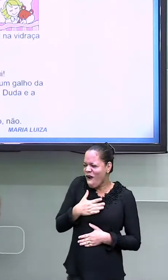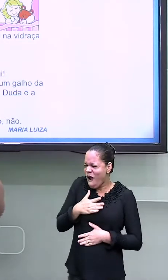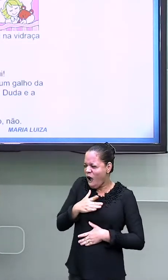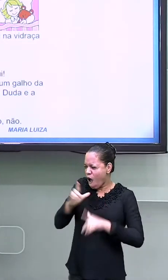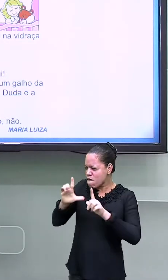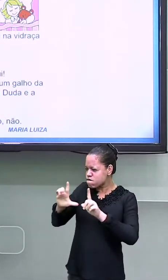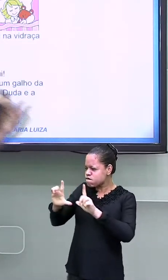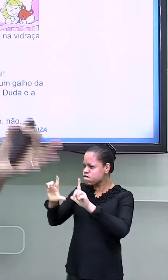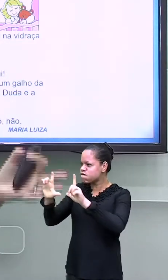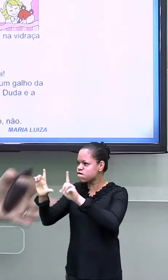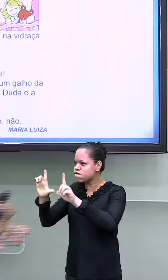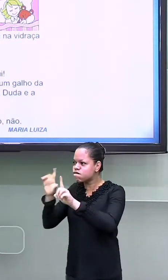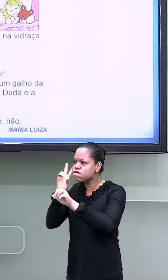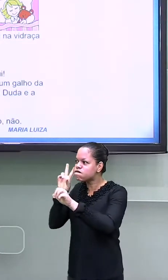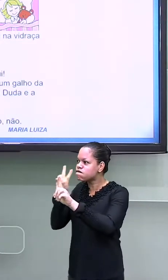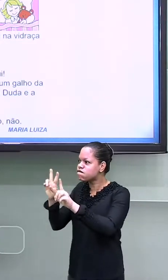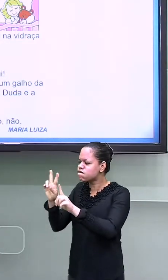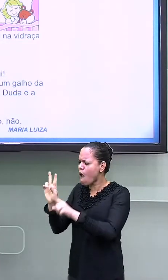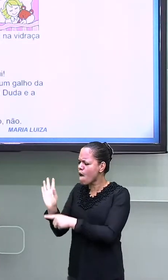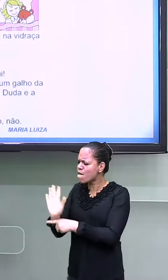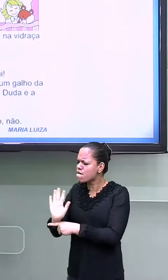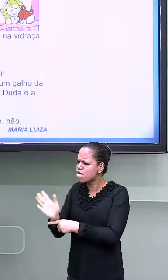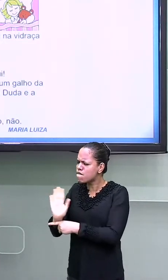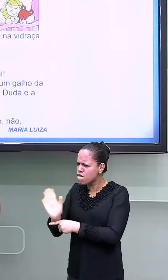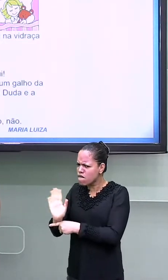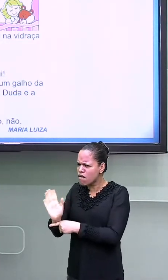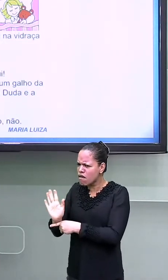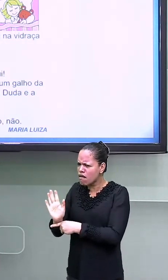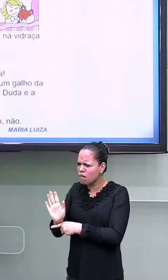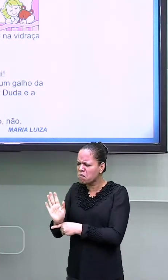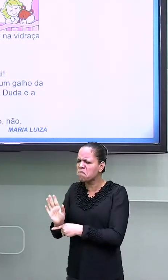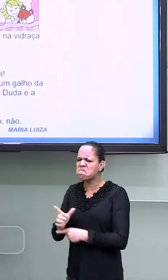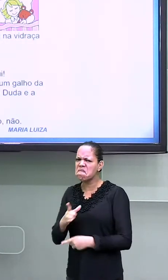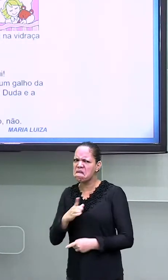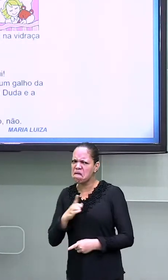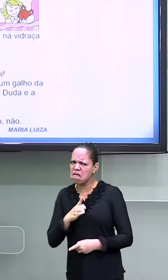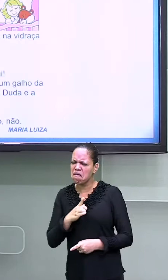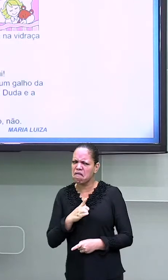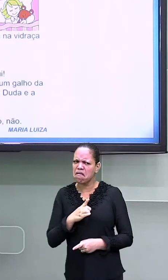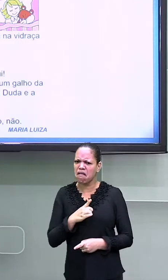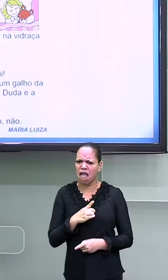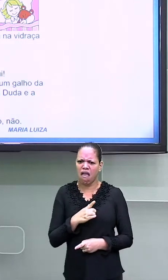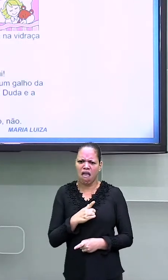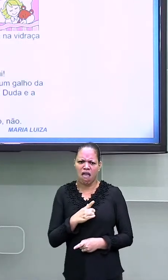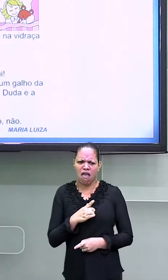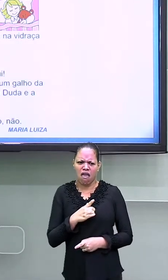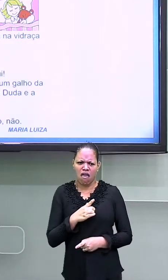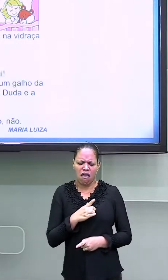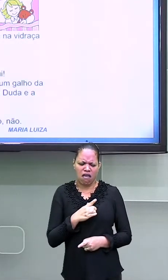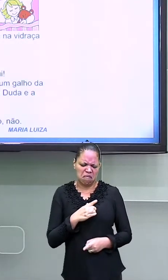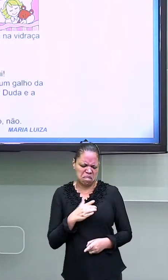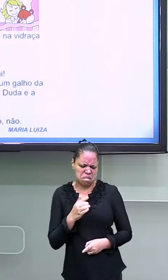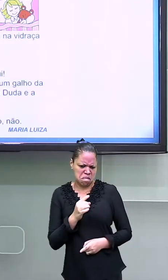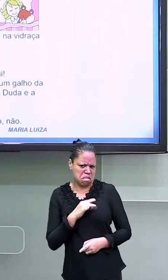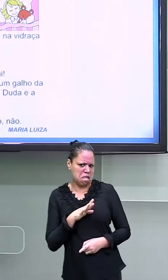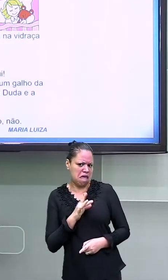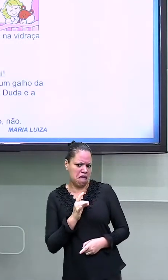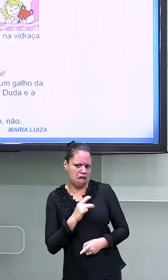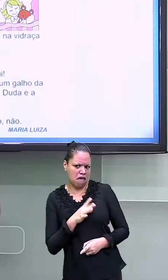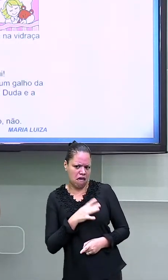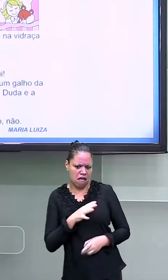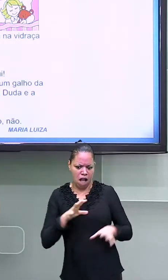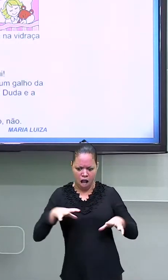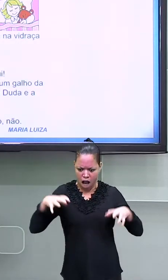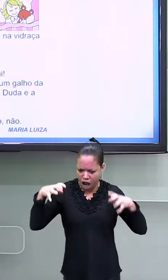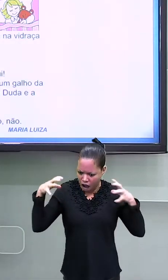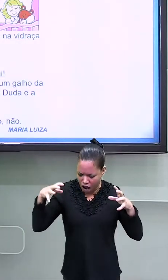terror, uma série que tem alguma coisa de terror, né? Vocês nessa idade de 9, 10 anos, eu tenho certeza que gostam de ouvir um conto de